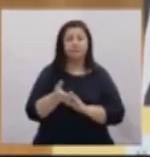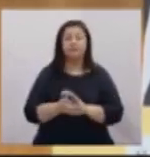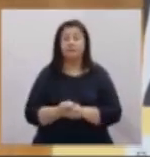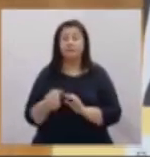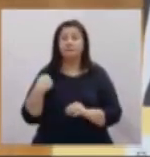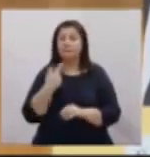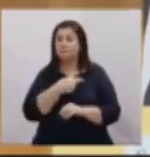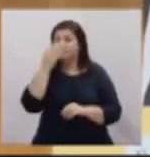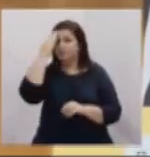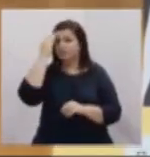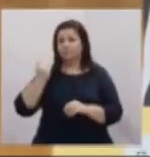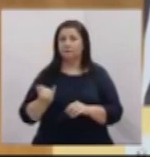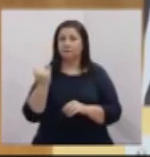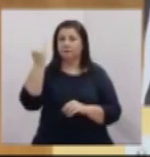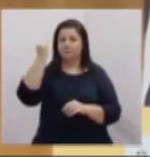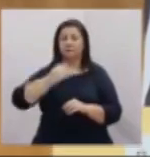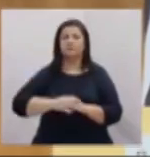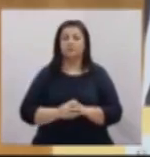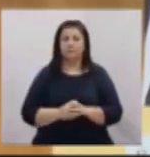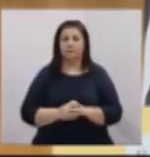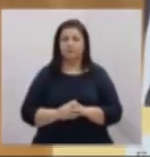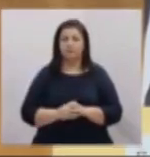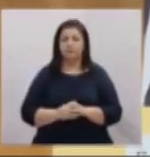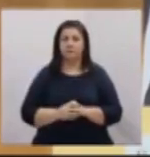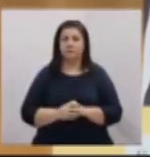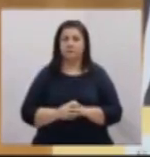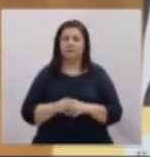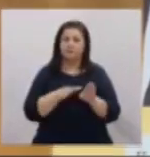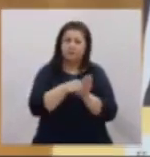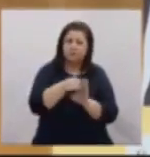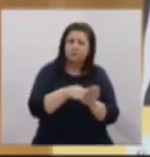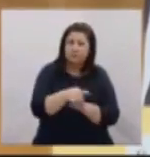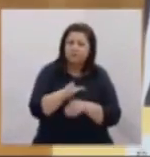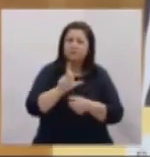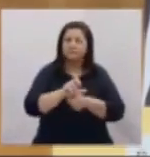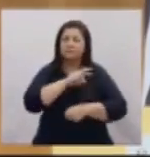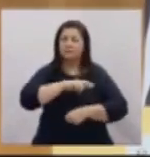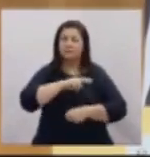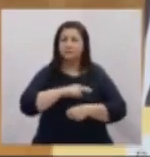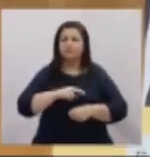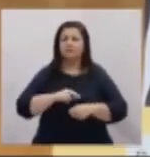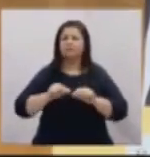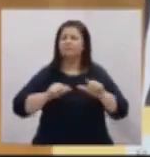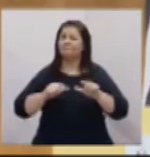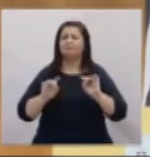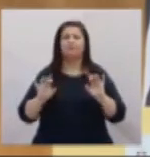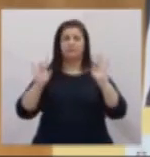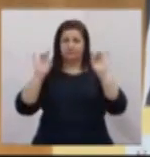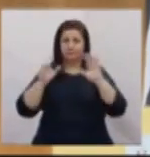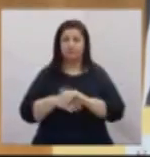gente sabe da importância que é o líder religioso que faz esse trabalho brilhante. Eu acho que é